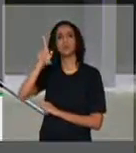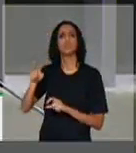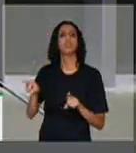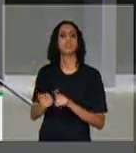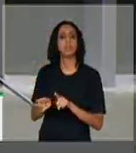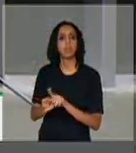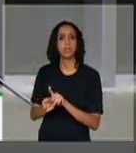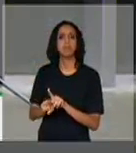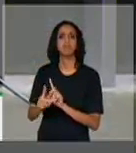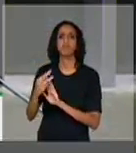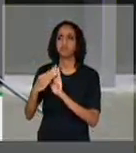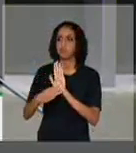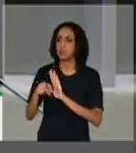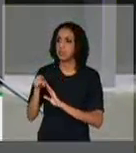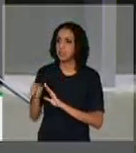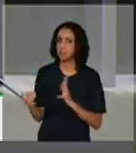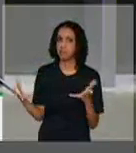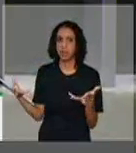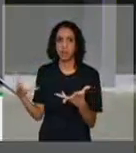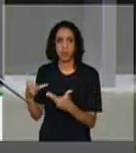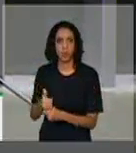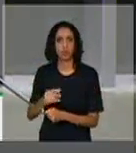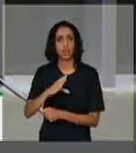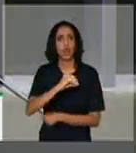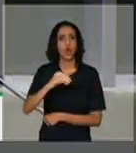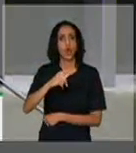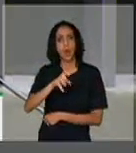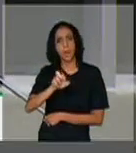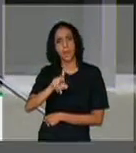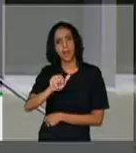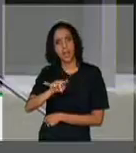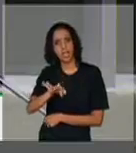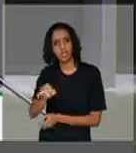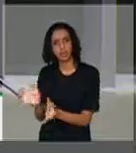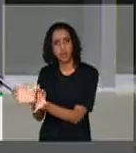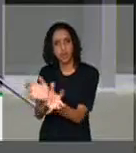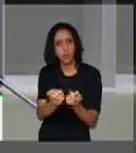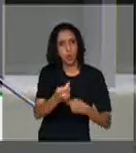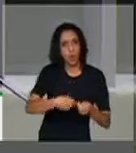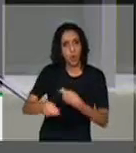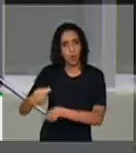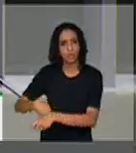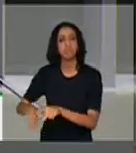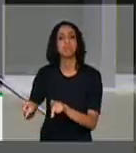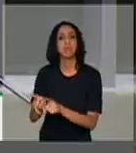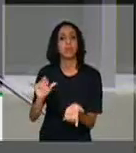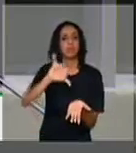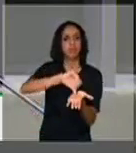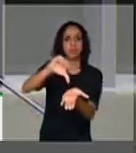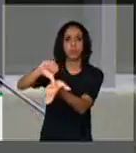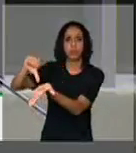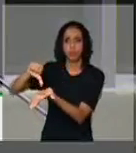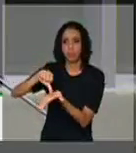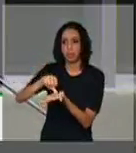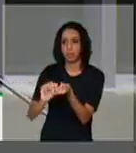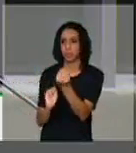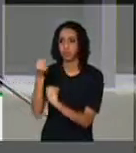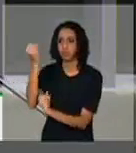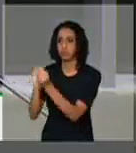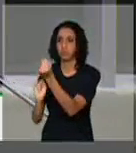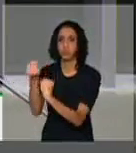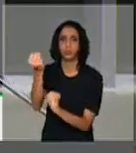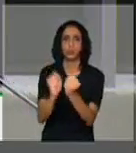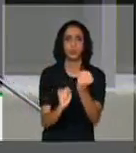muito bem-sucedidos de cooperativas e assentamentos, em um parque industrial altamente sofisticado, onde